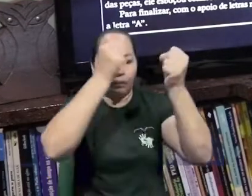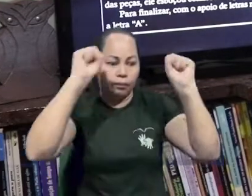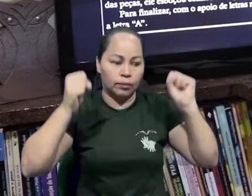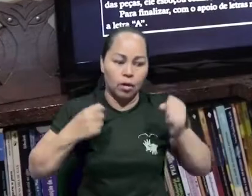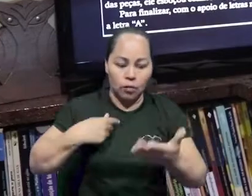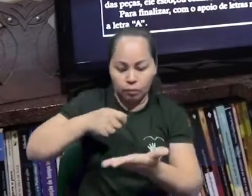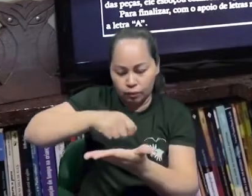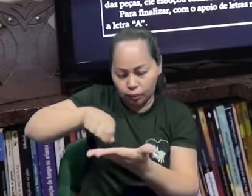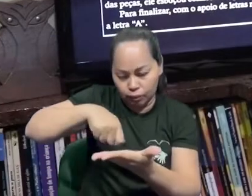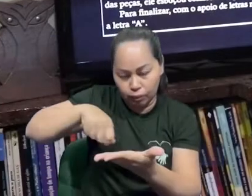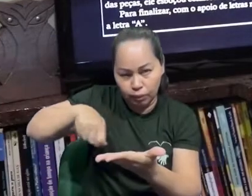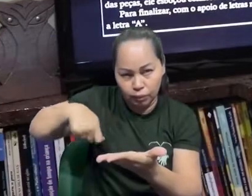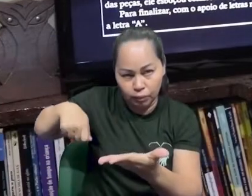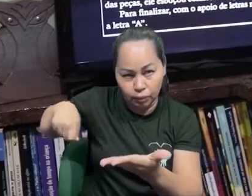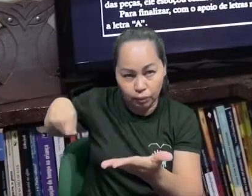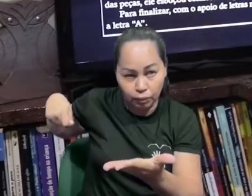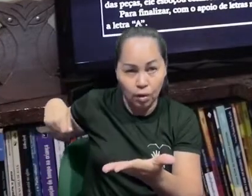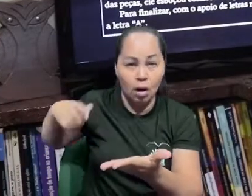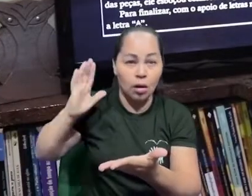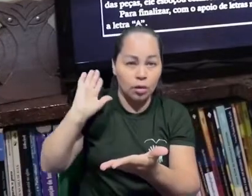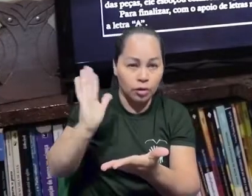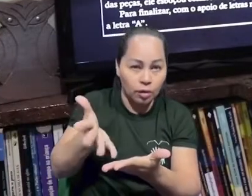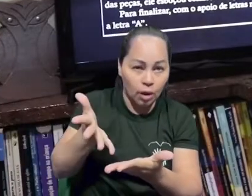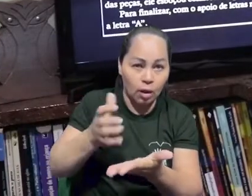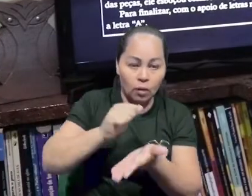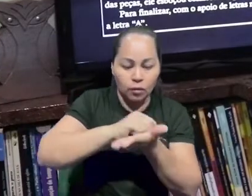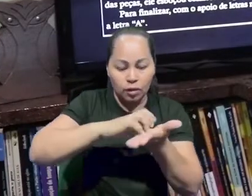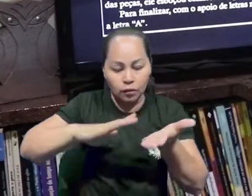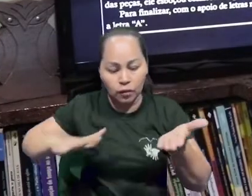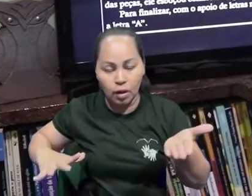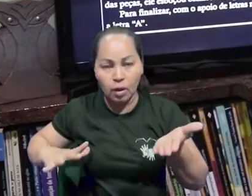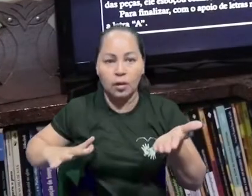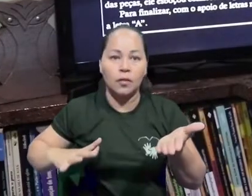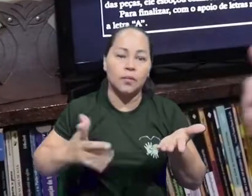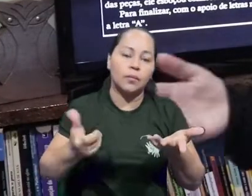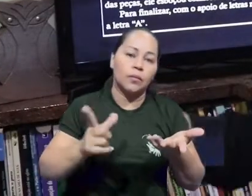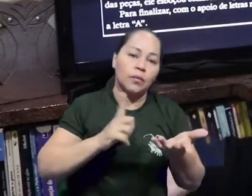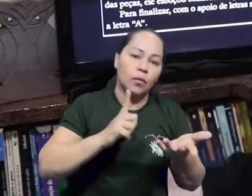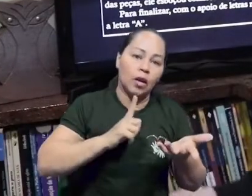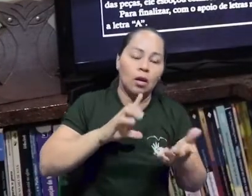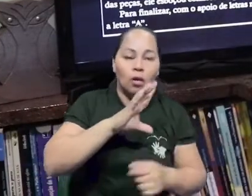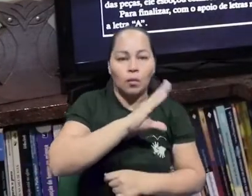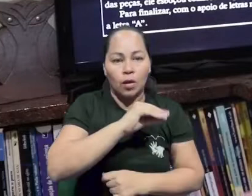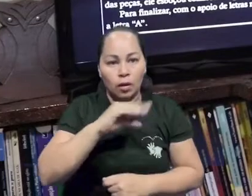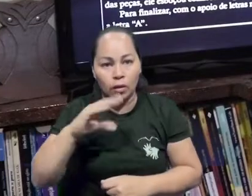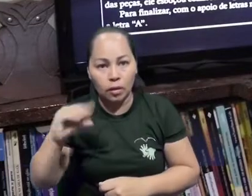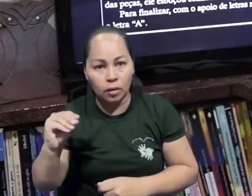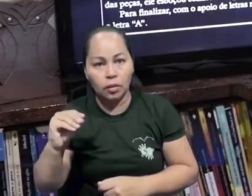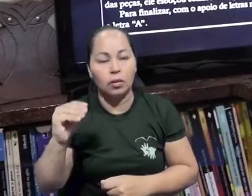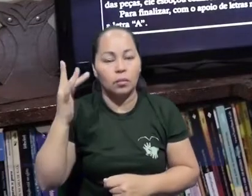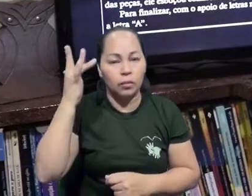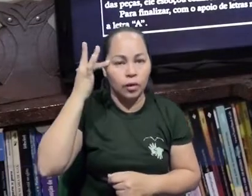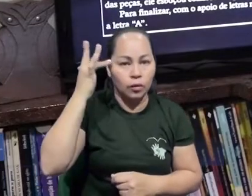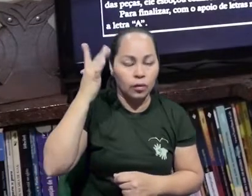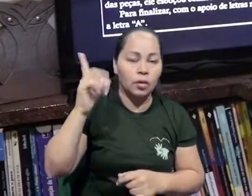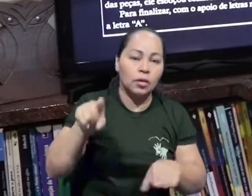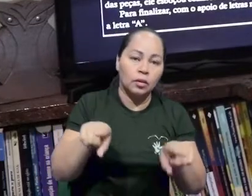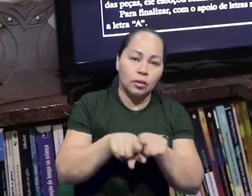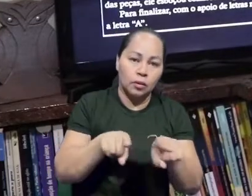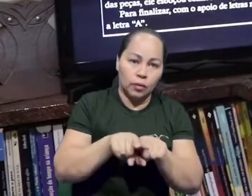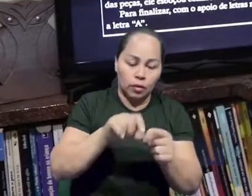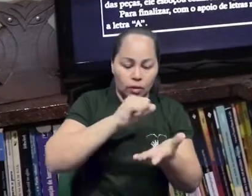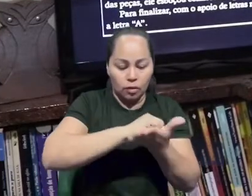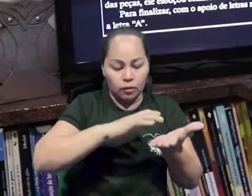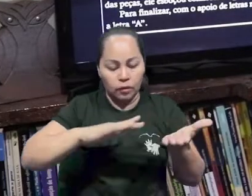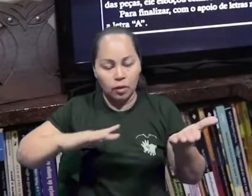então eu já tenho um roteiro das atividades. Eu tenho um roteiro de atividades para alunos adolescentes, maduros, e